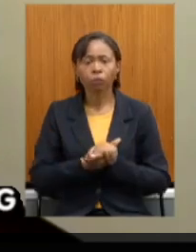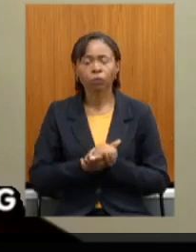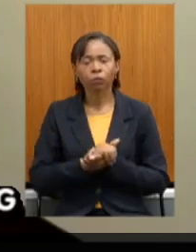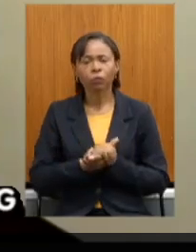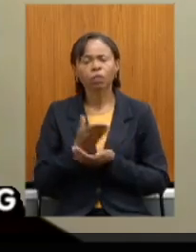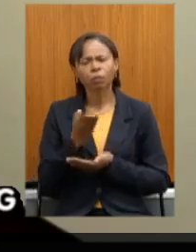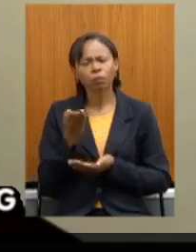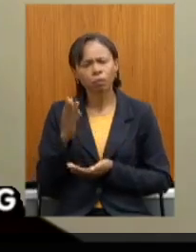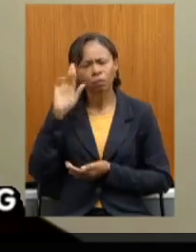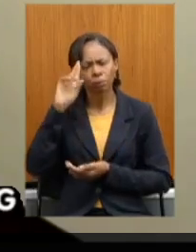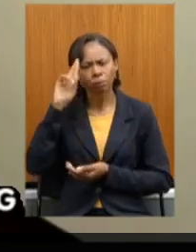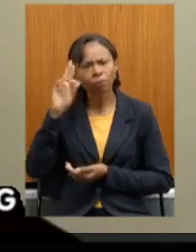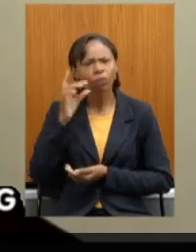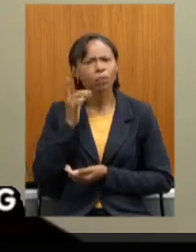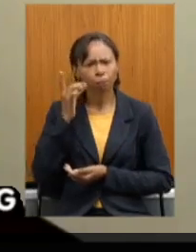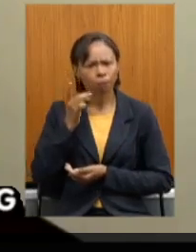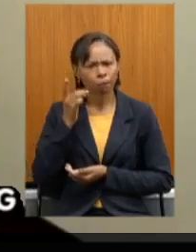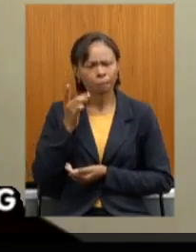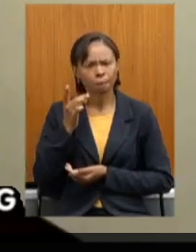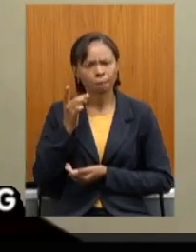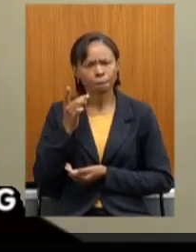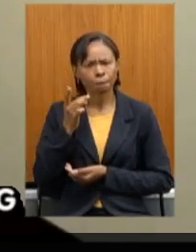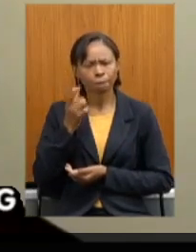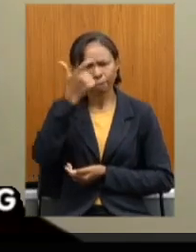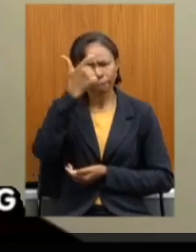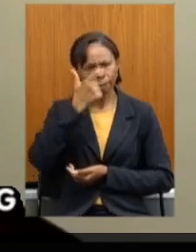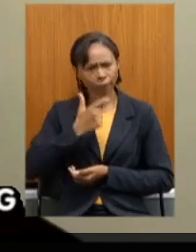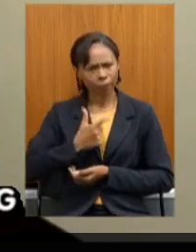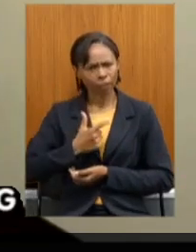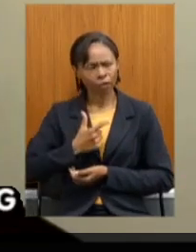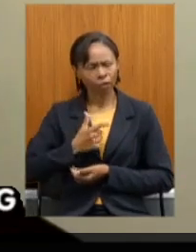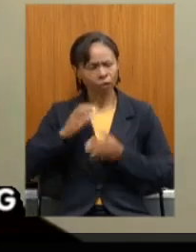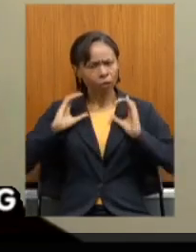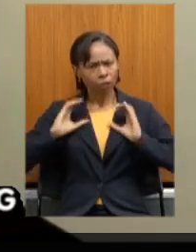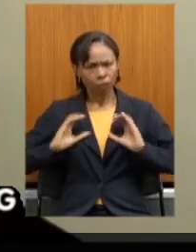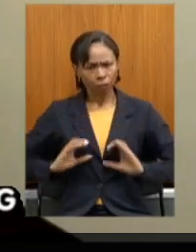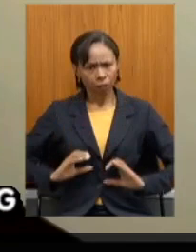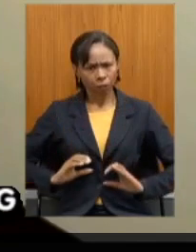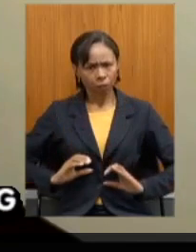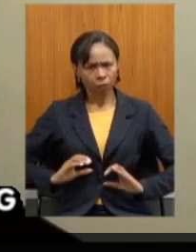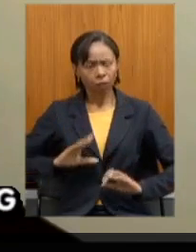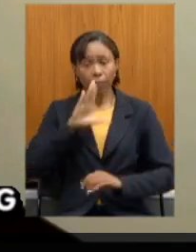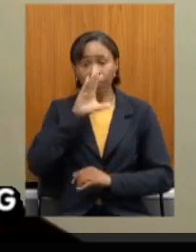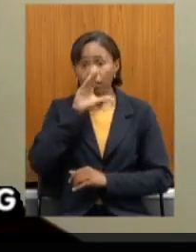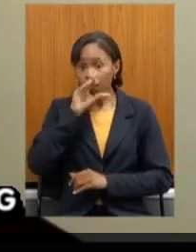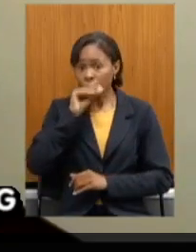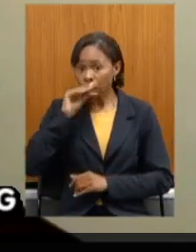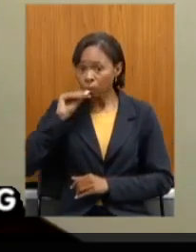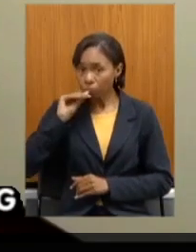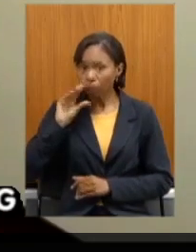deputados, como cidadão e servidor